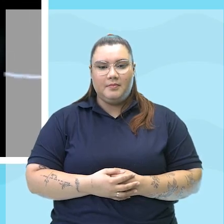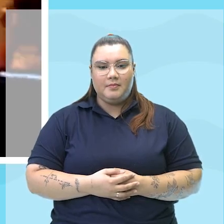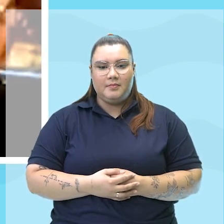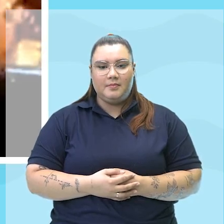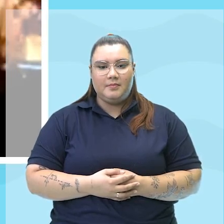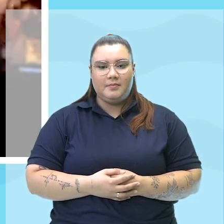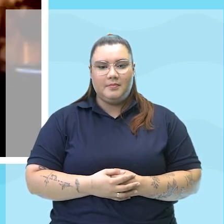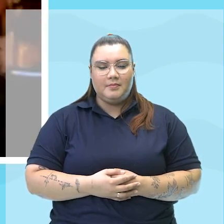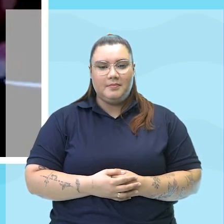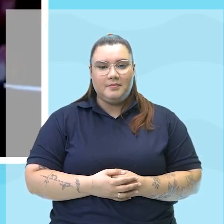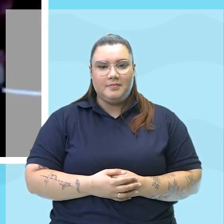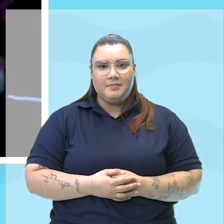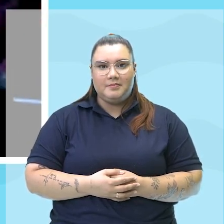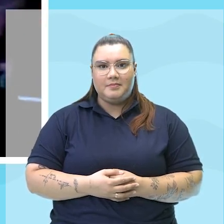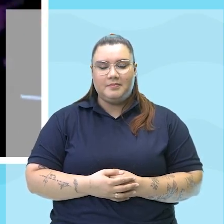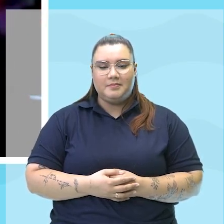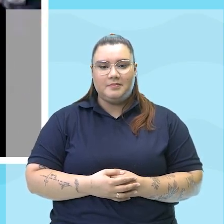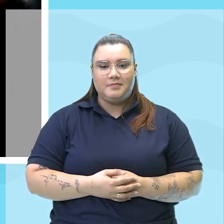Bailado,